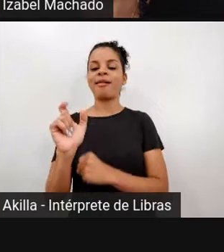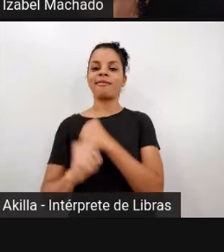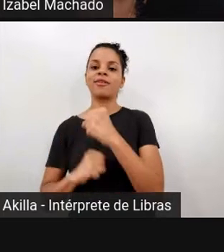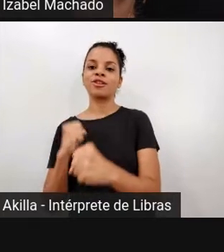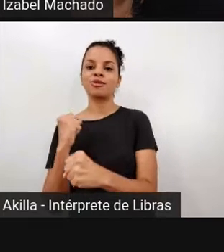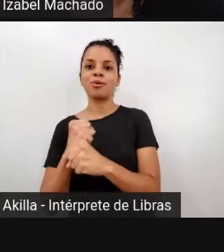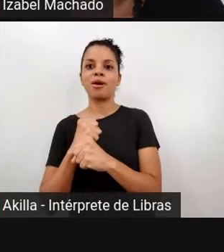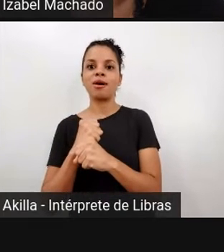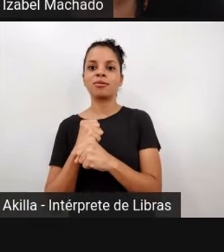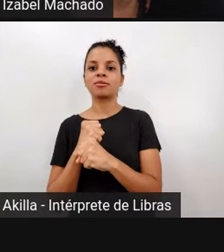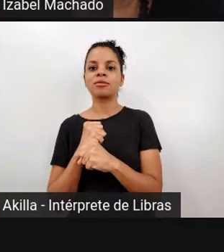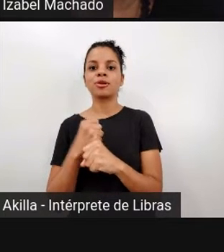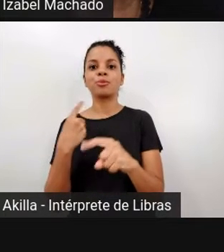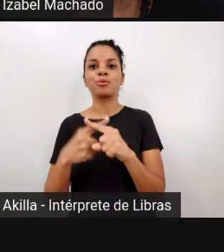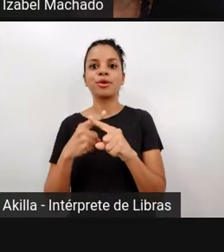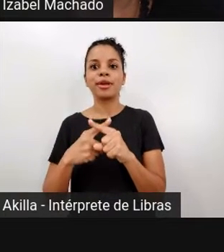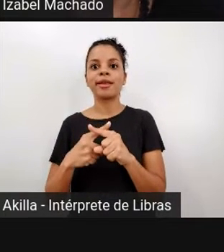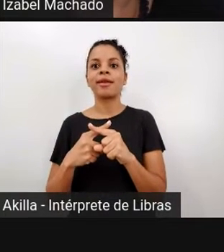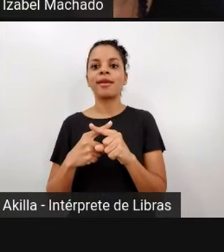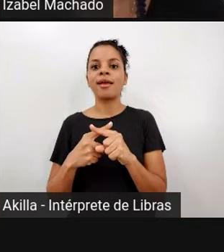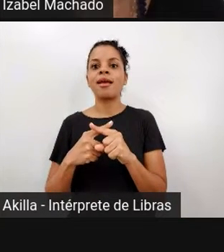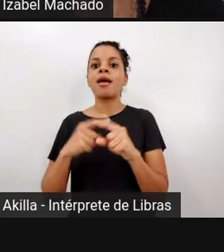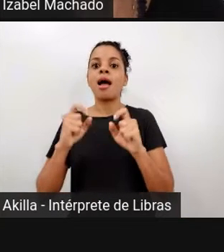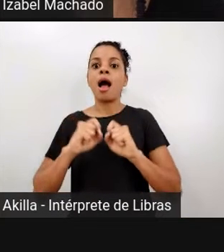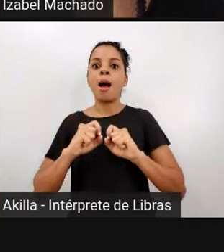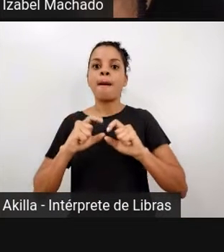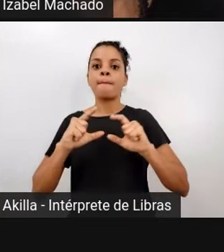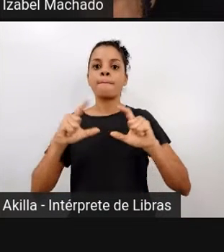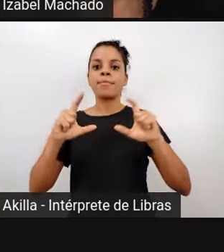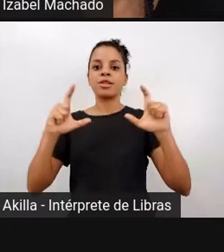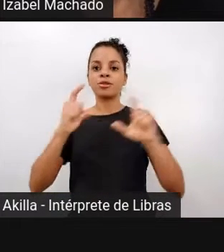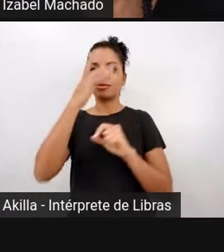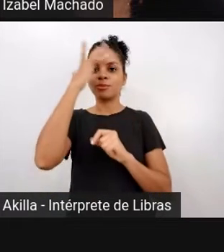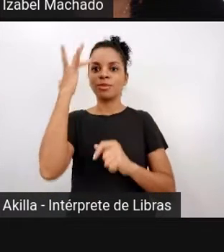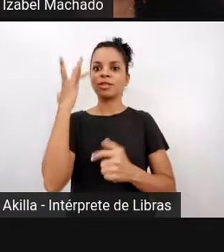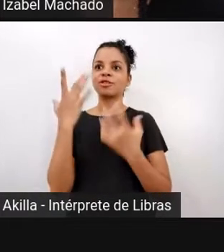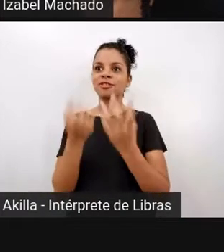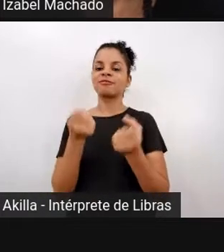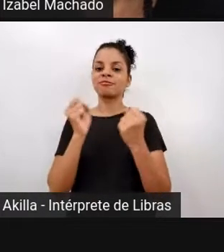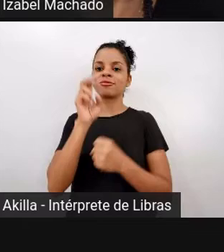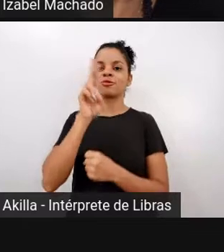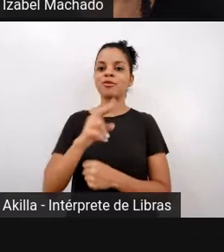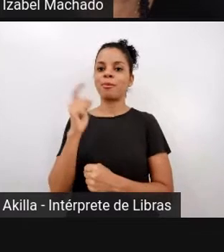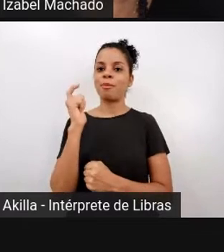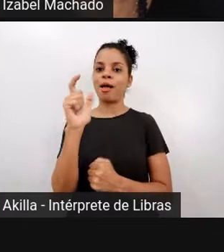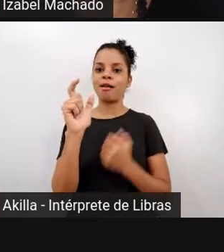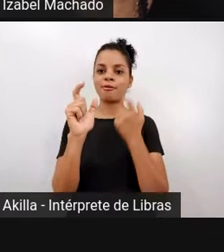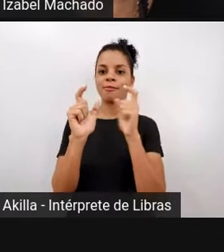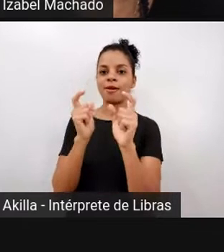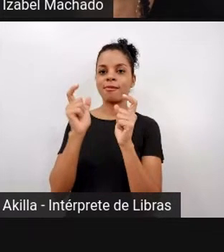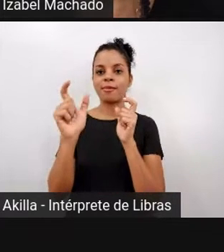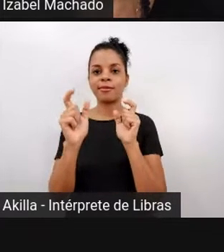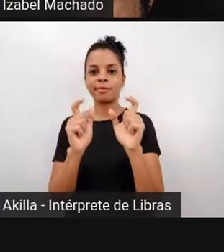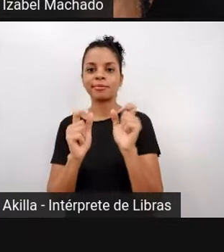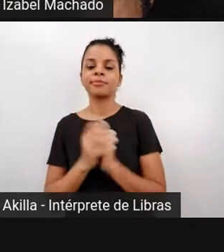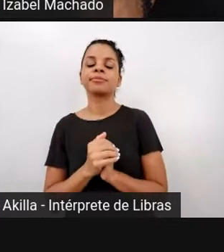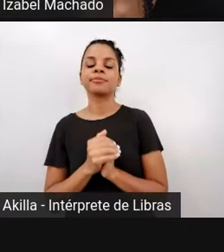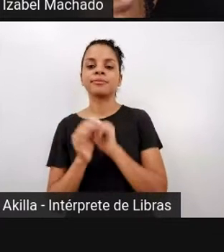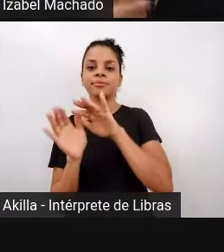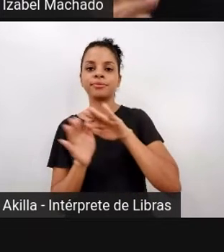cresceu 365%. Né? Além da eleição presidencial dos Estados